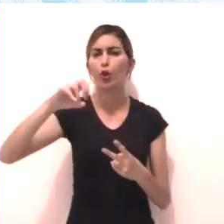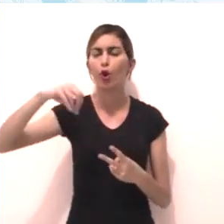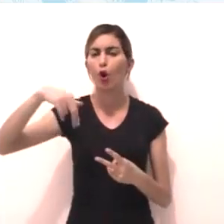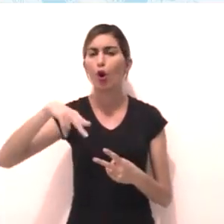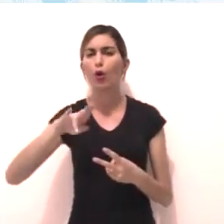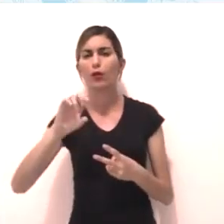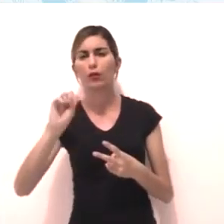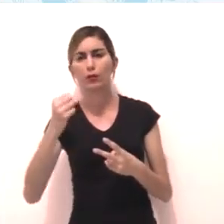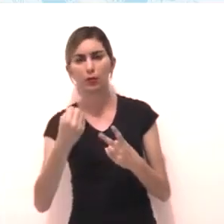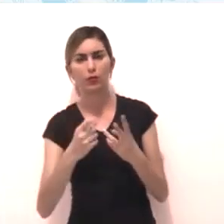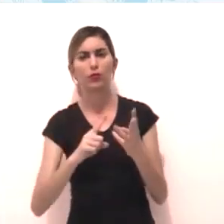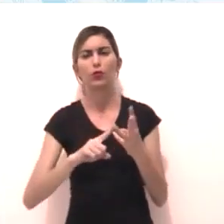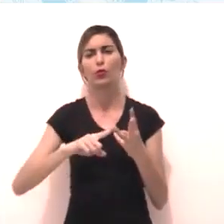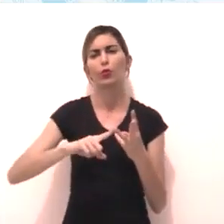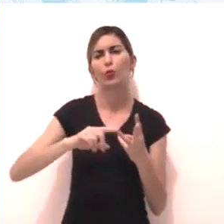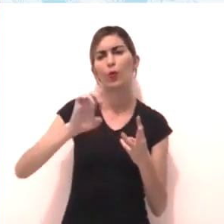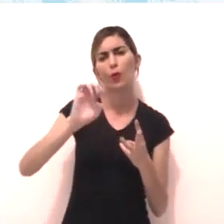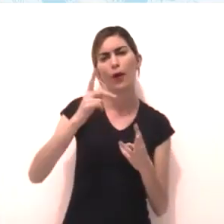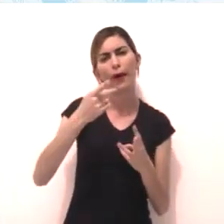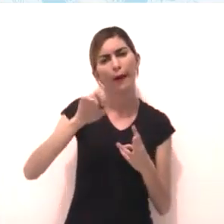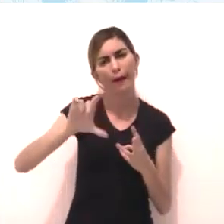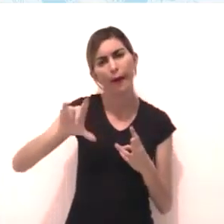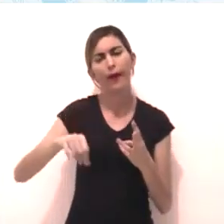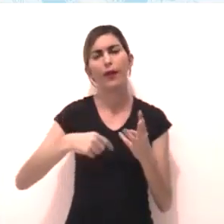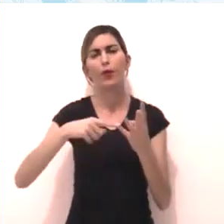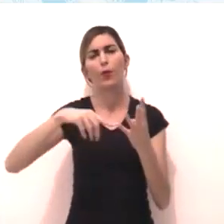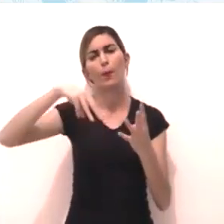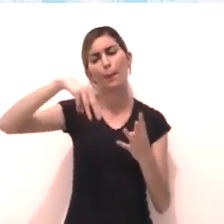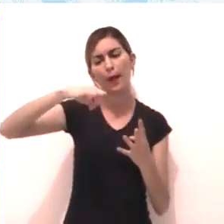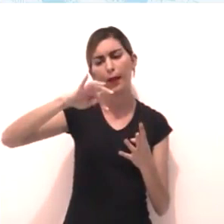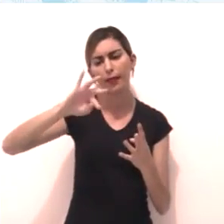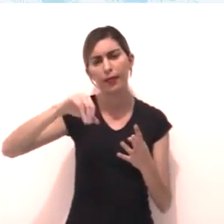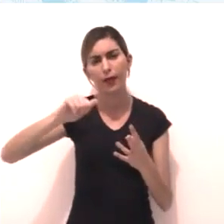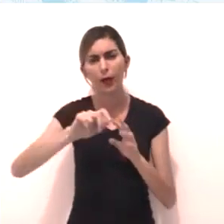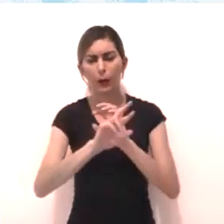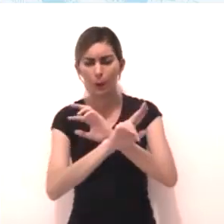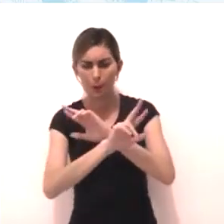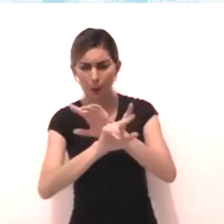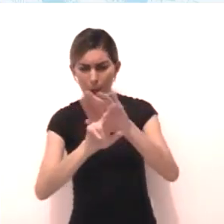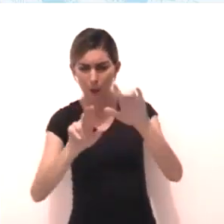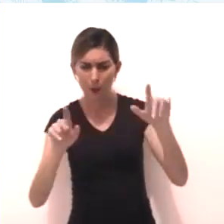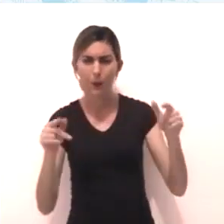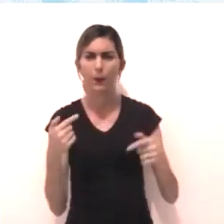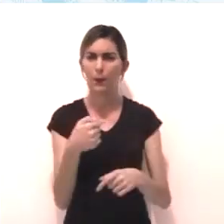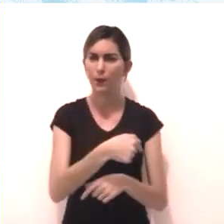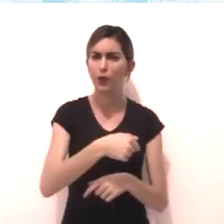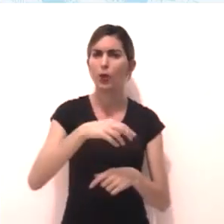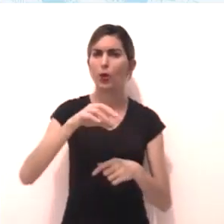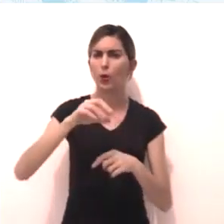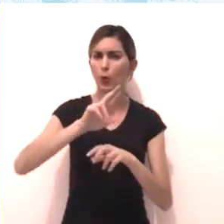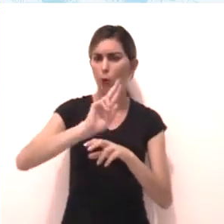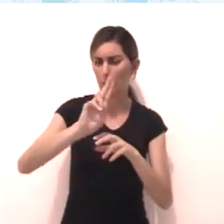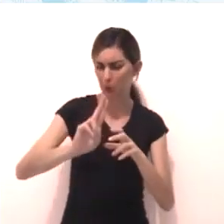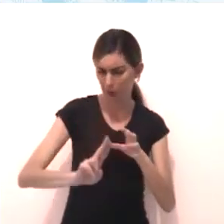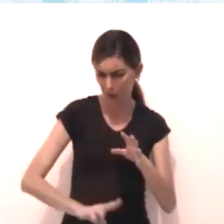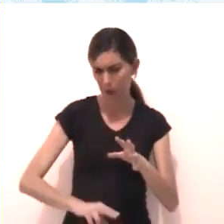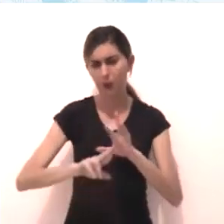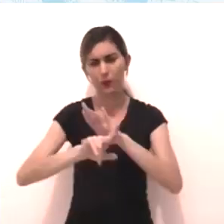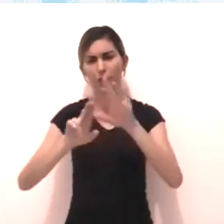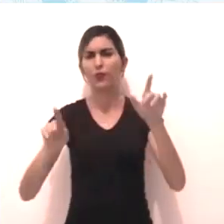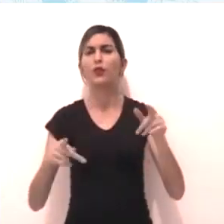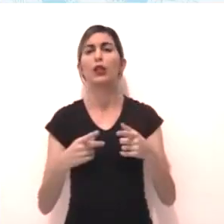carbono, neônio, hélio, metano, criptônio, óxido